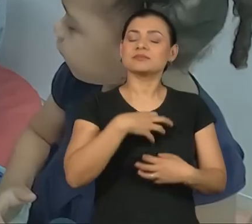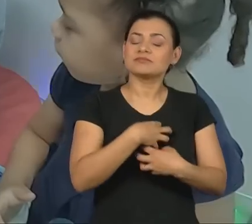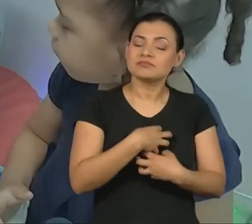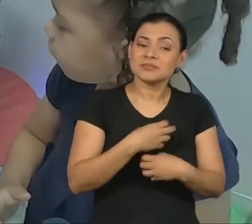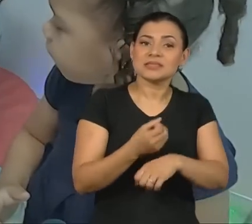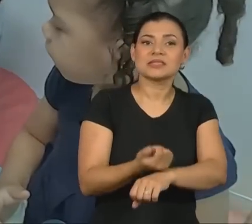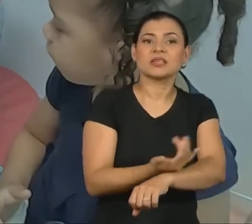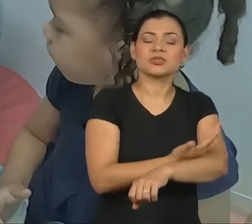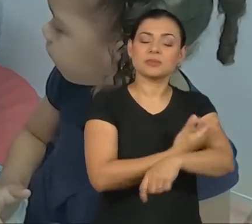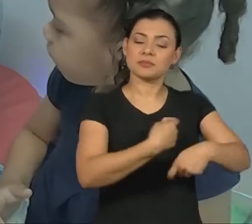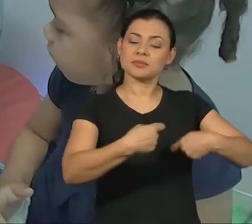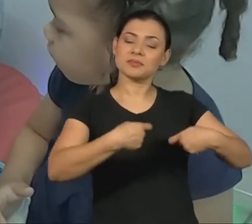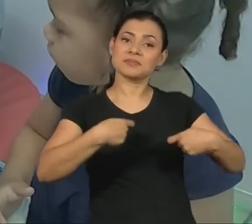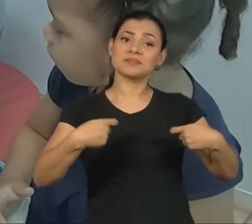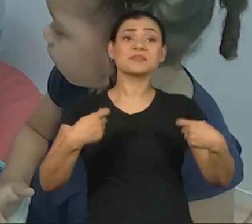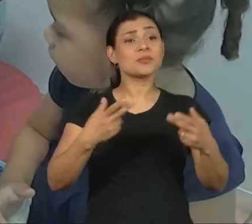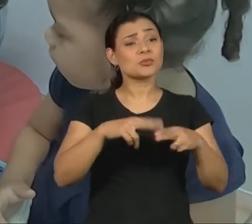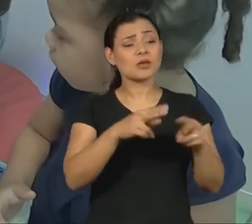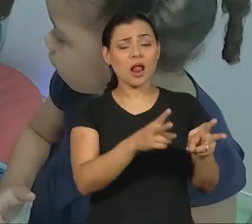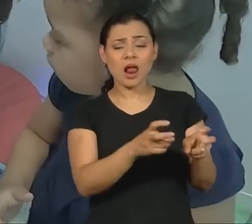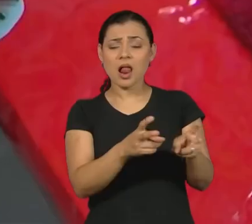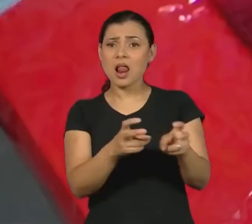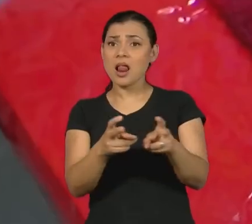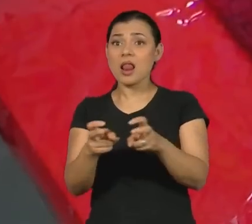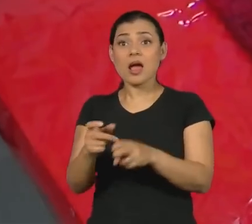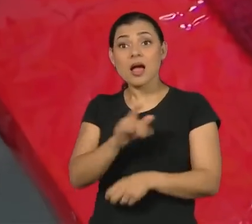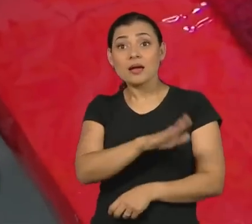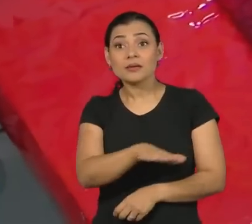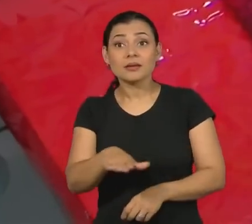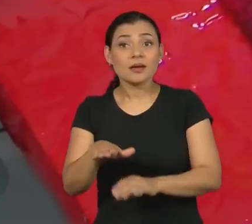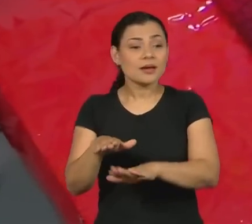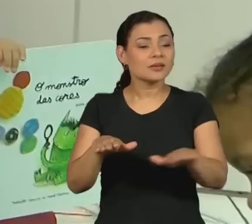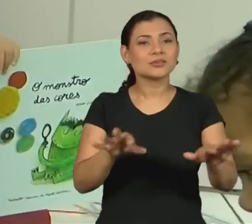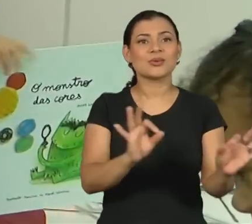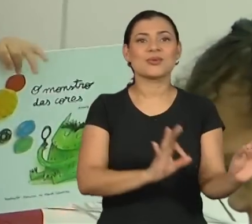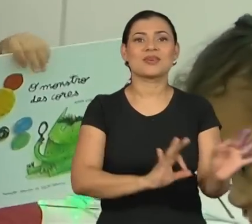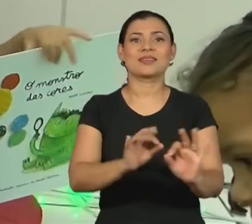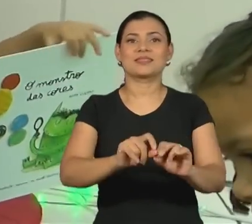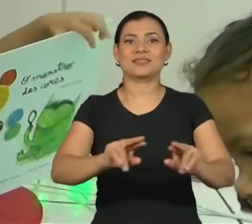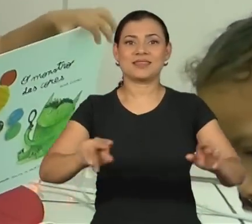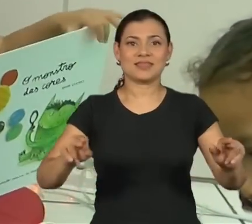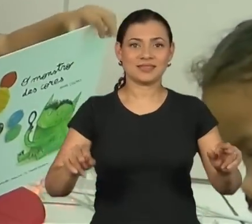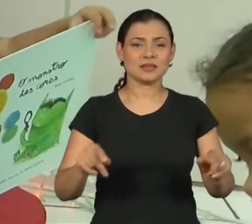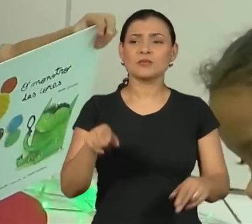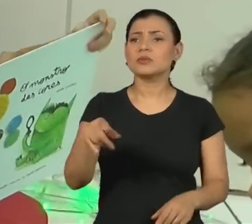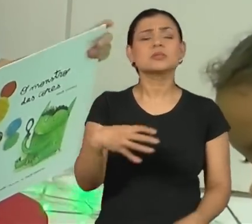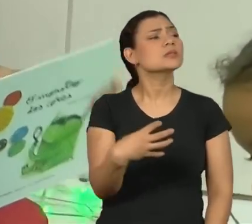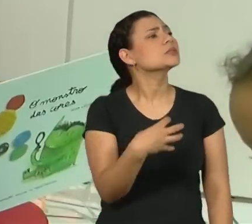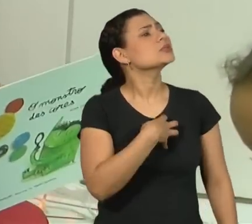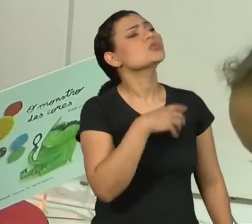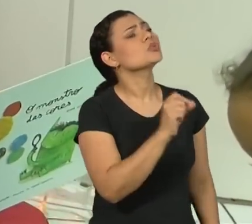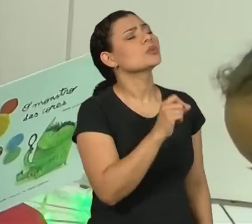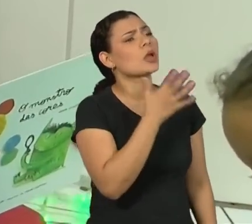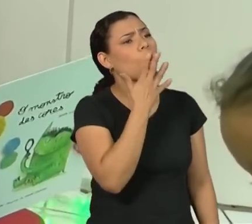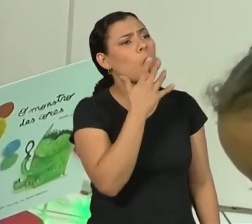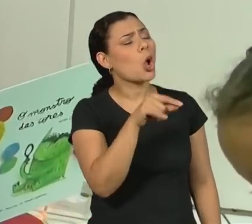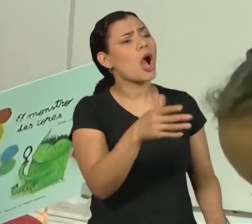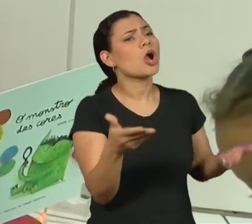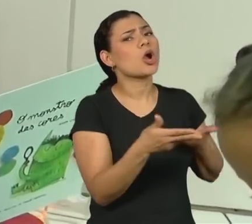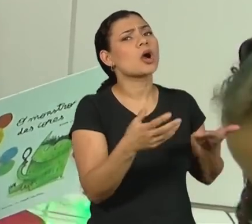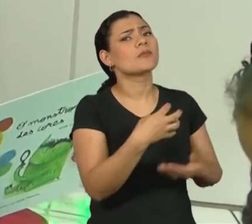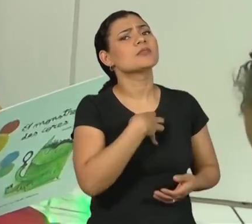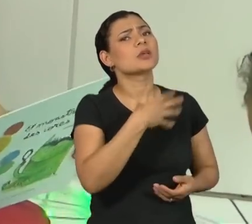sentimentos. Então, a gente percebe que elas estão organizadinhas. Você está sentindo o que agora? Qual que é a cor que você está sentindo